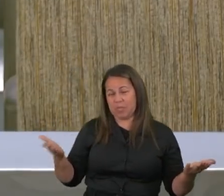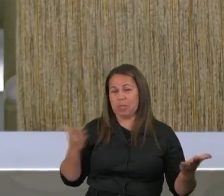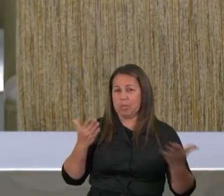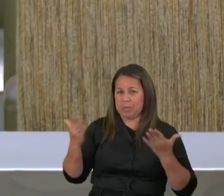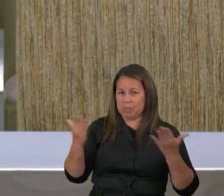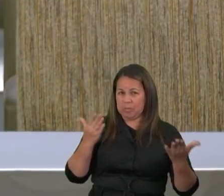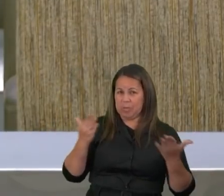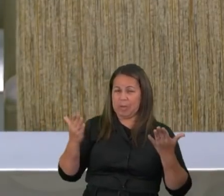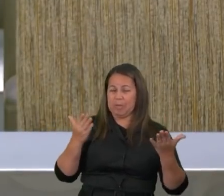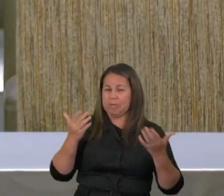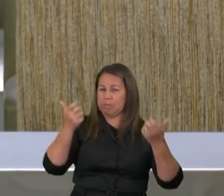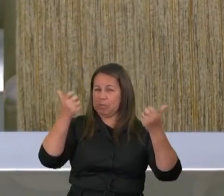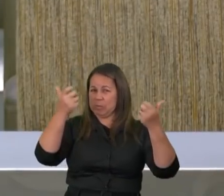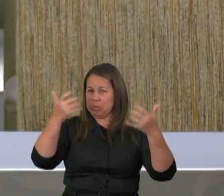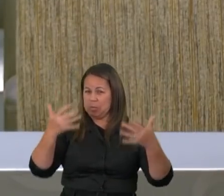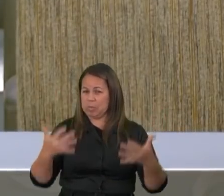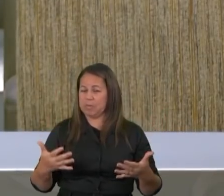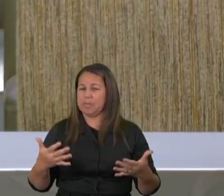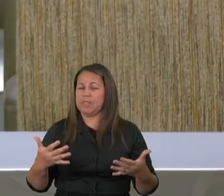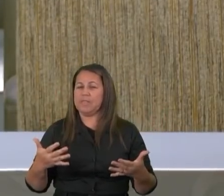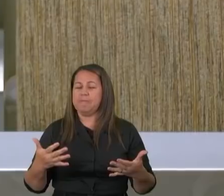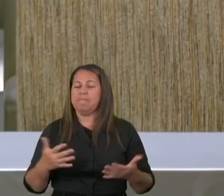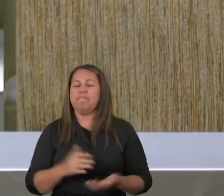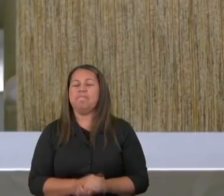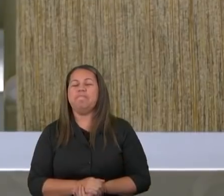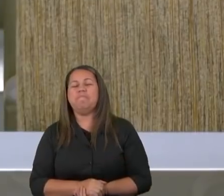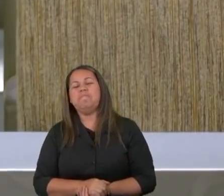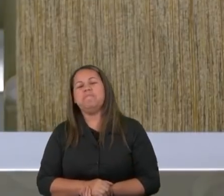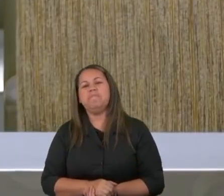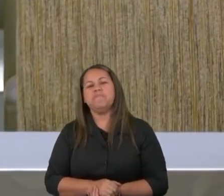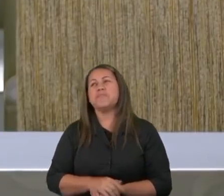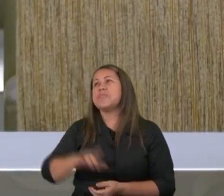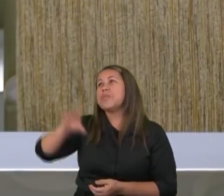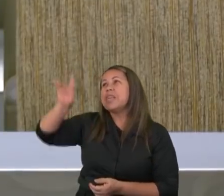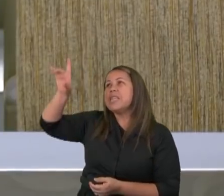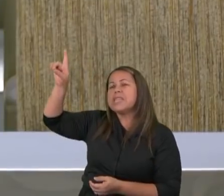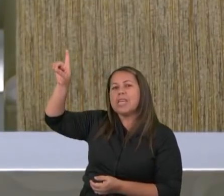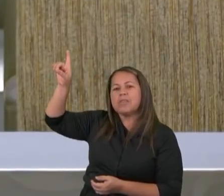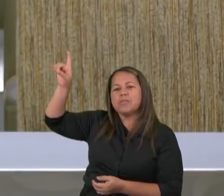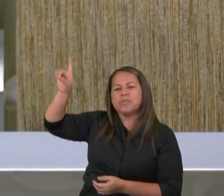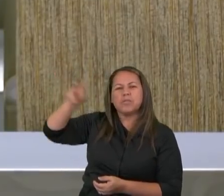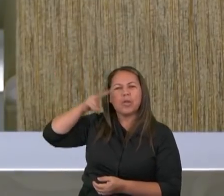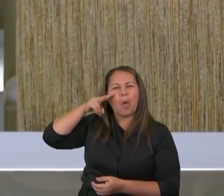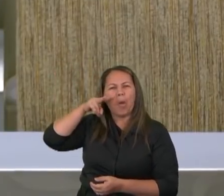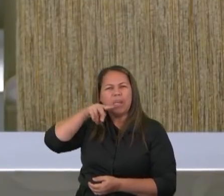nesta noite para concluir esta simples palavra. Deus está te olhando.